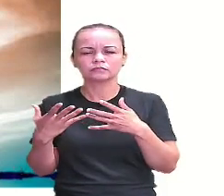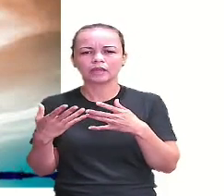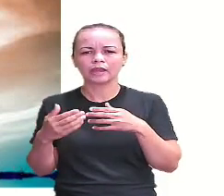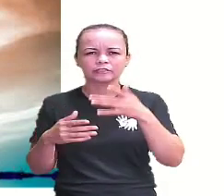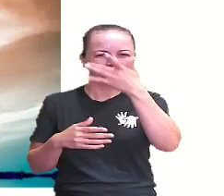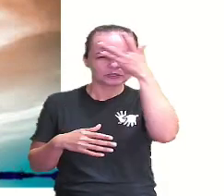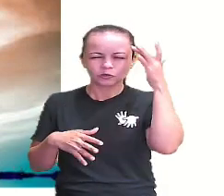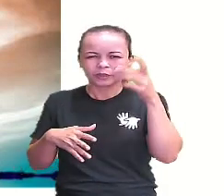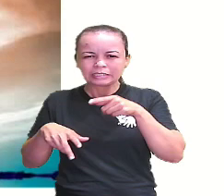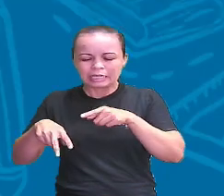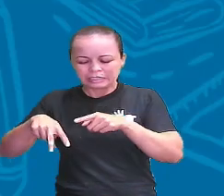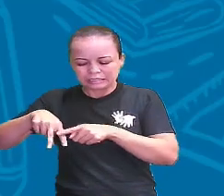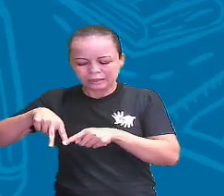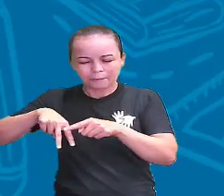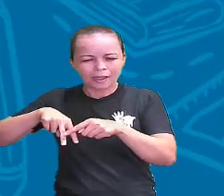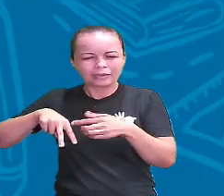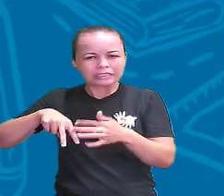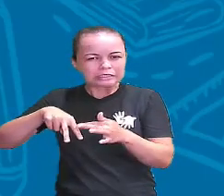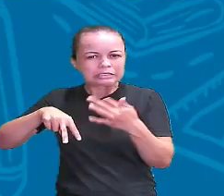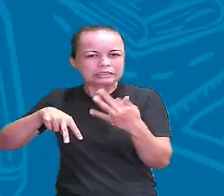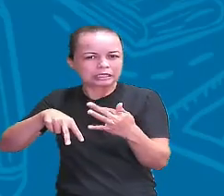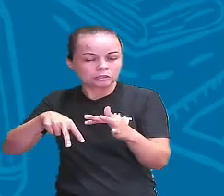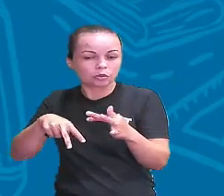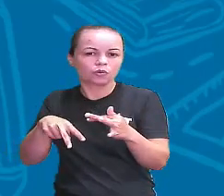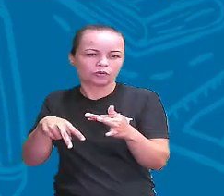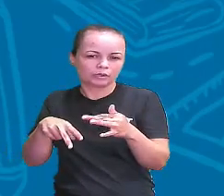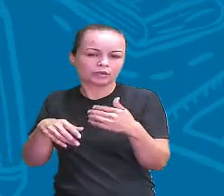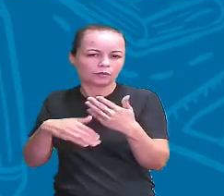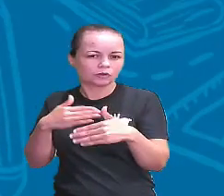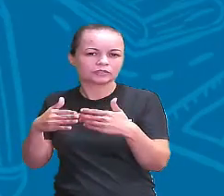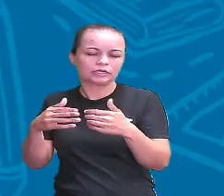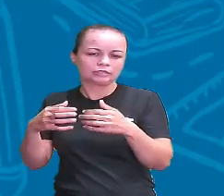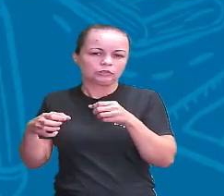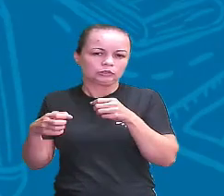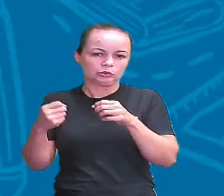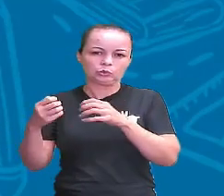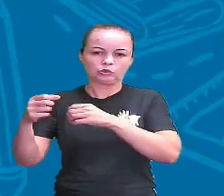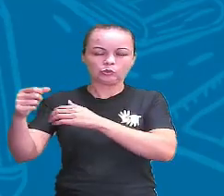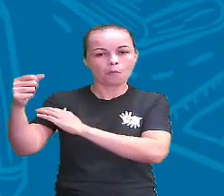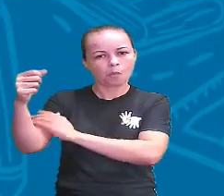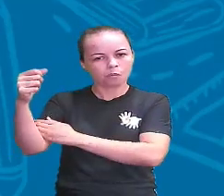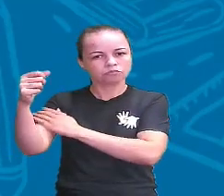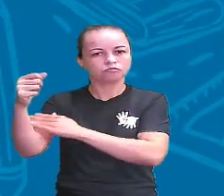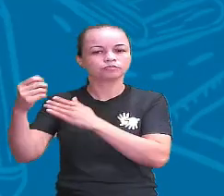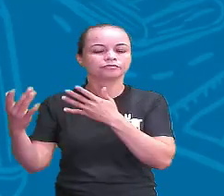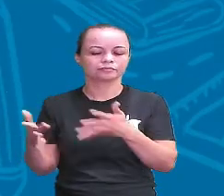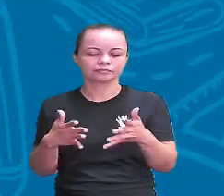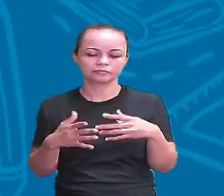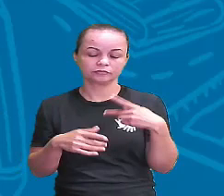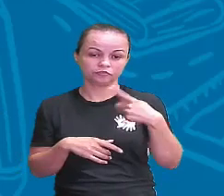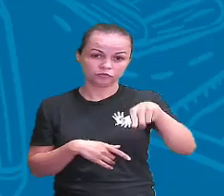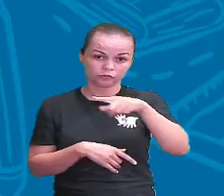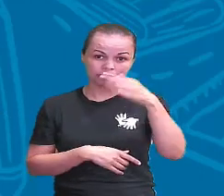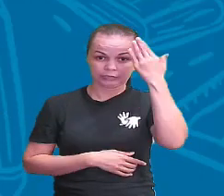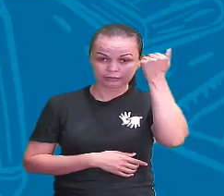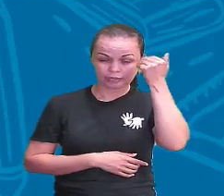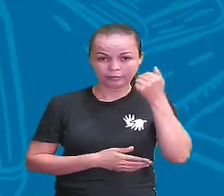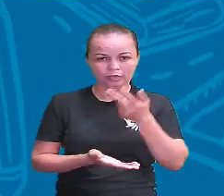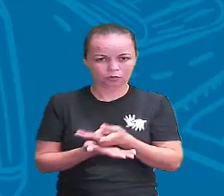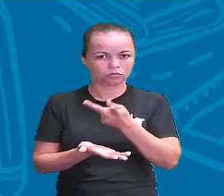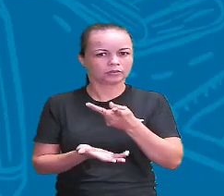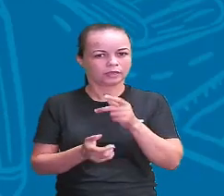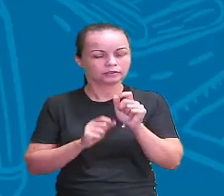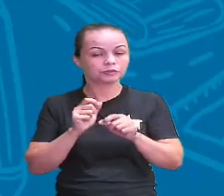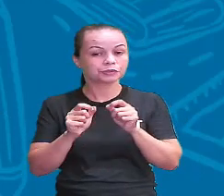E essa cãibra ela vai estar relacionada ao excesso de ácido lático nos músculos, tá? Mas isso, vocês sabem que quando ocorre é